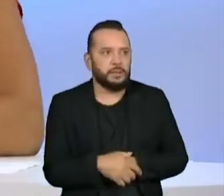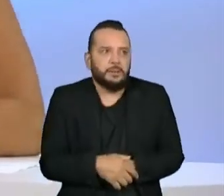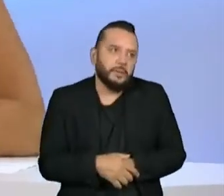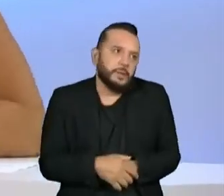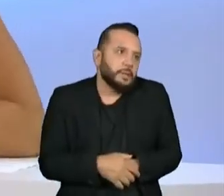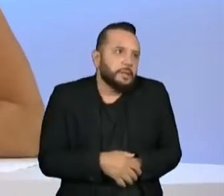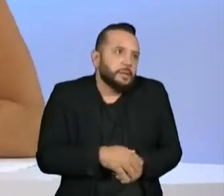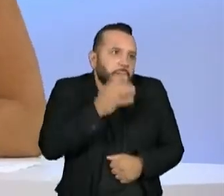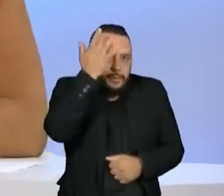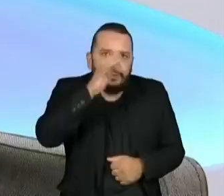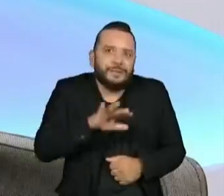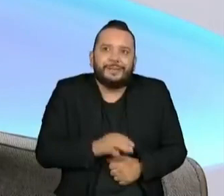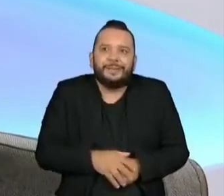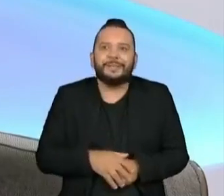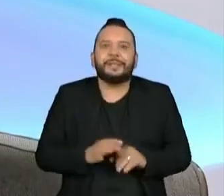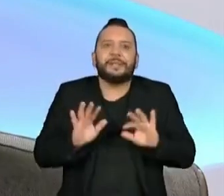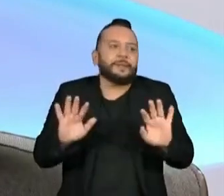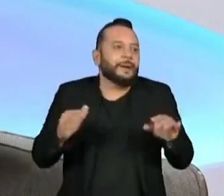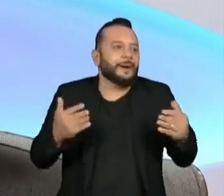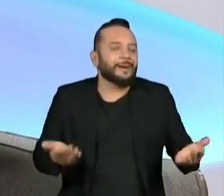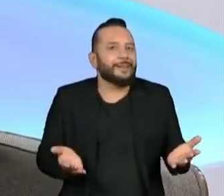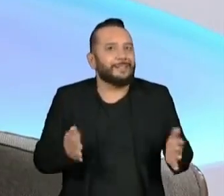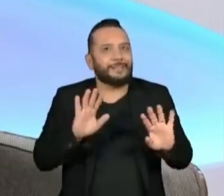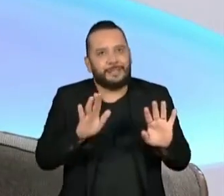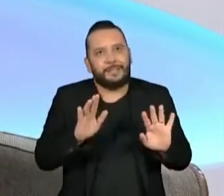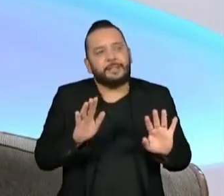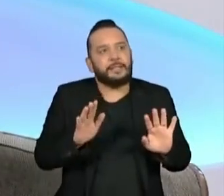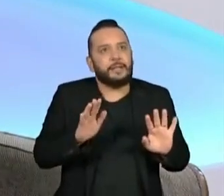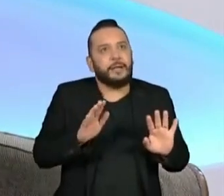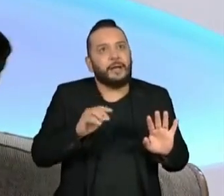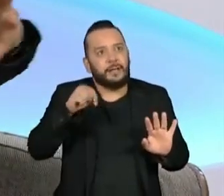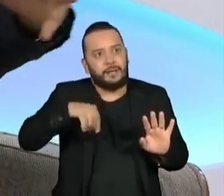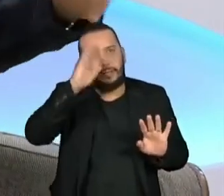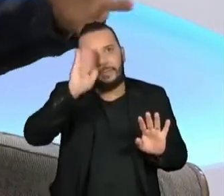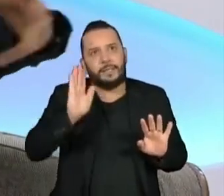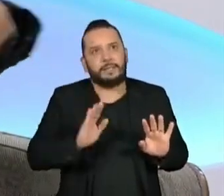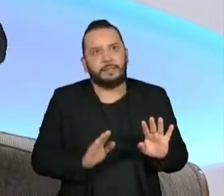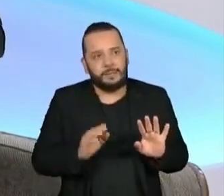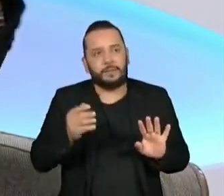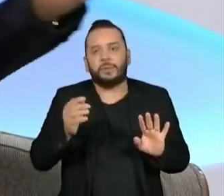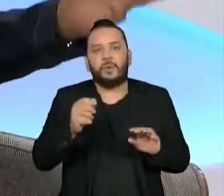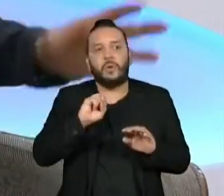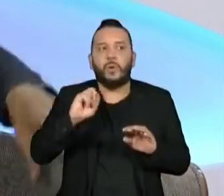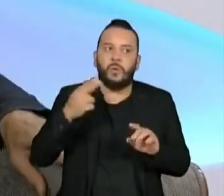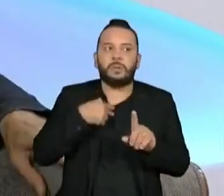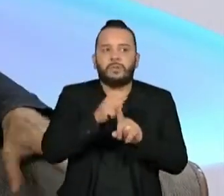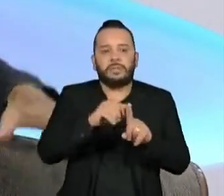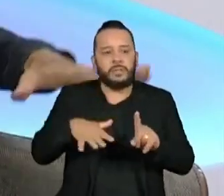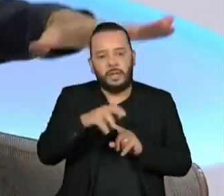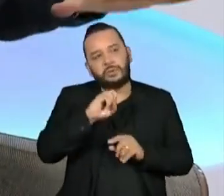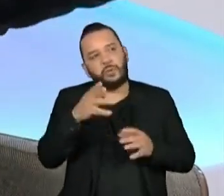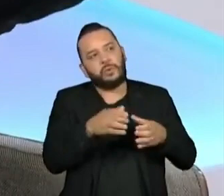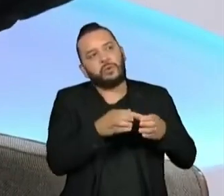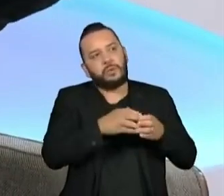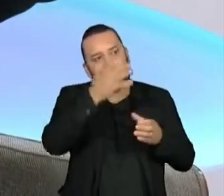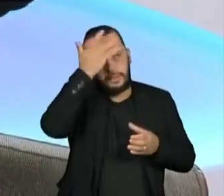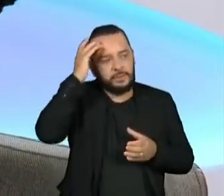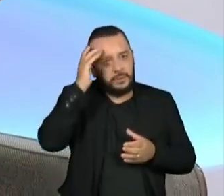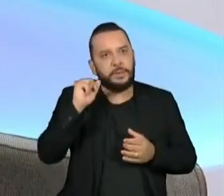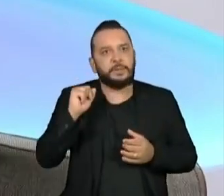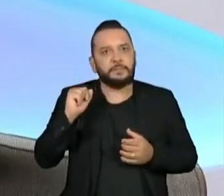saber como aproveitar. Não, porque sabe o que é? Veja bem, seja o Brasil ou não, uma sociedade, um grupo de pessoas